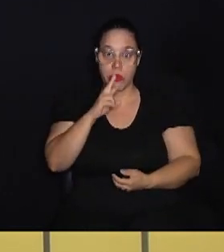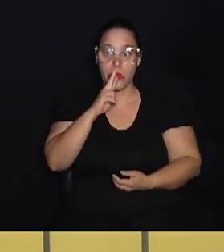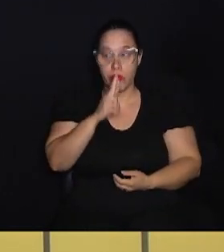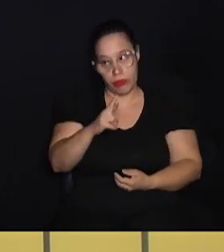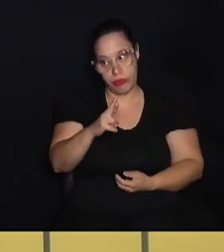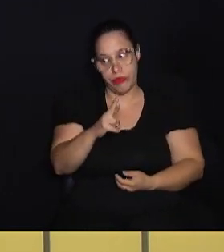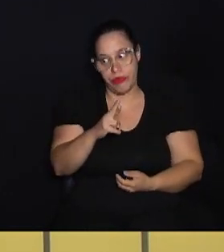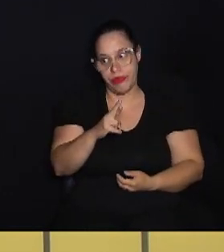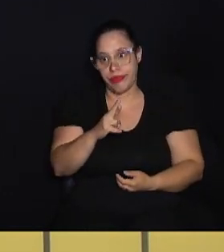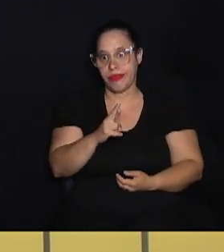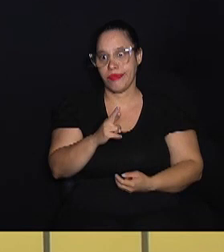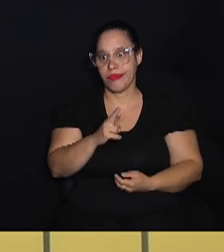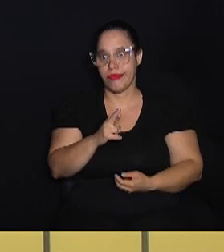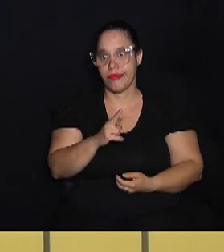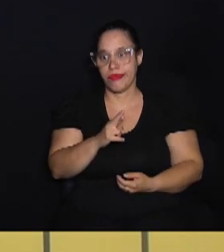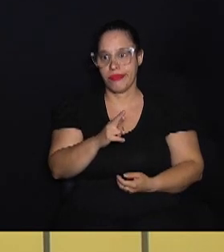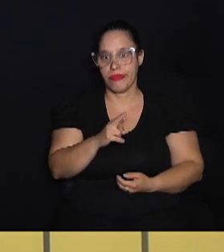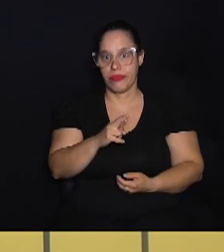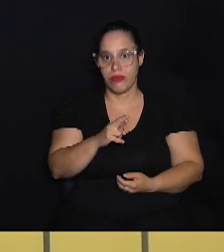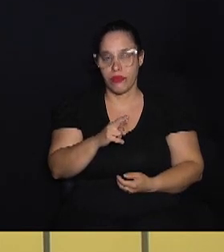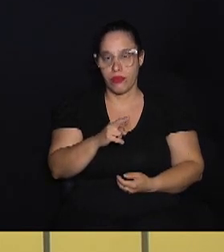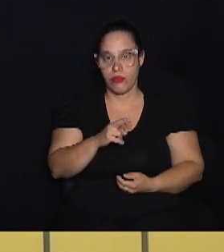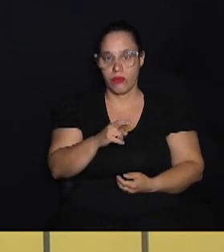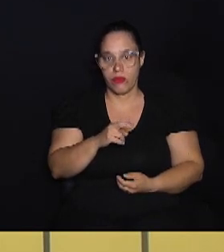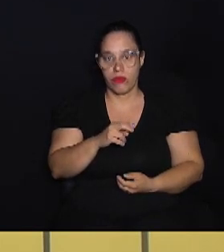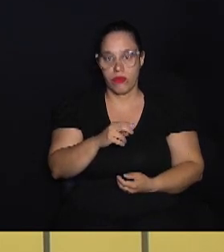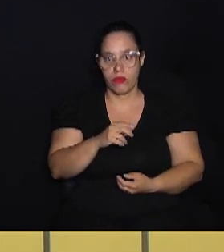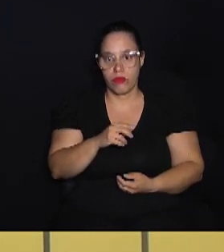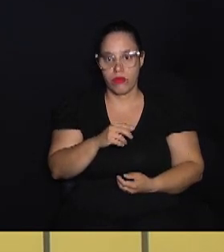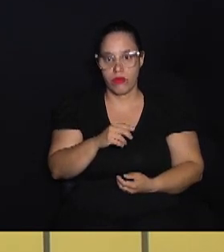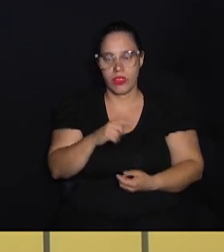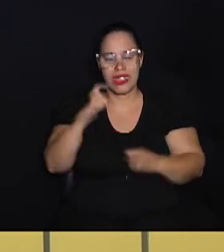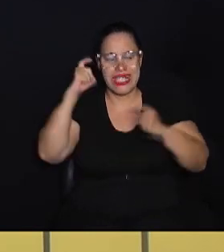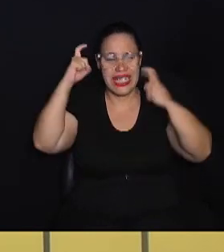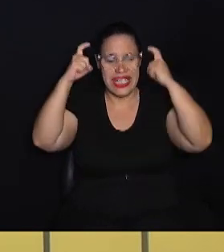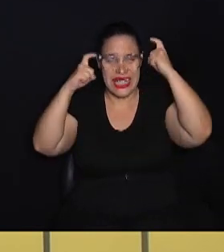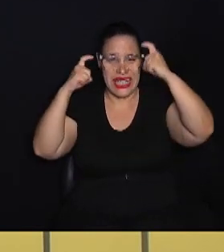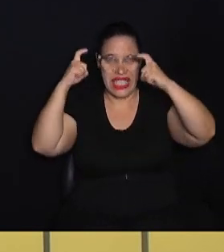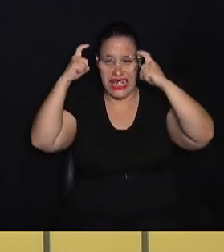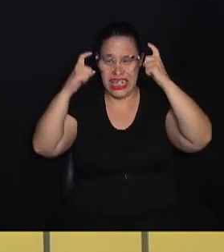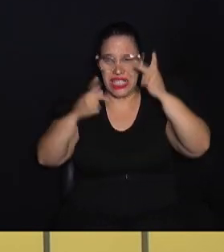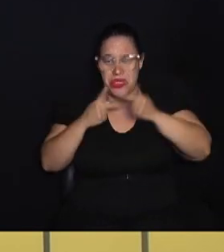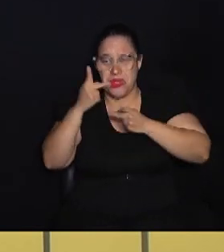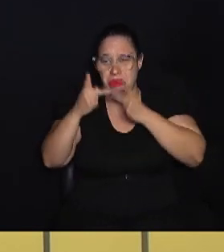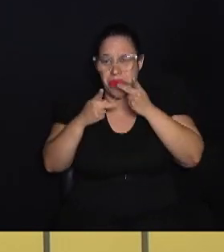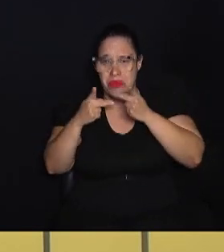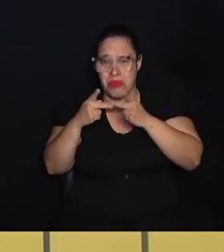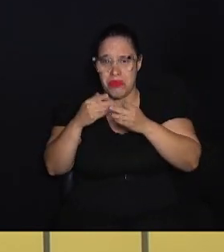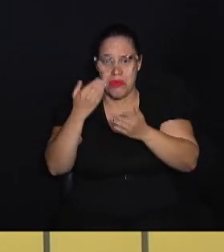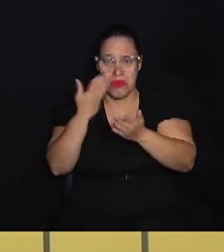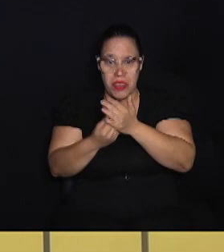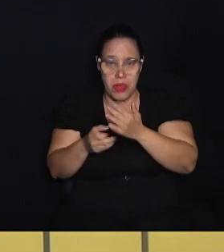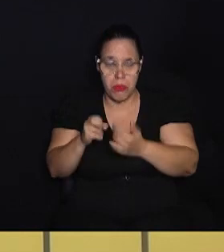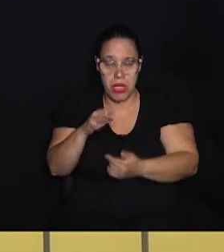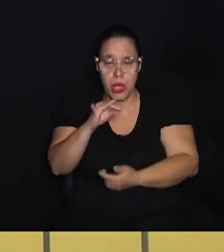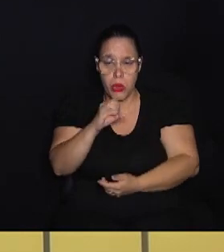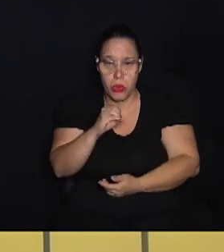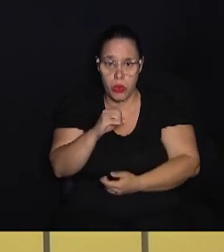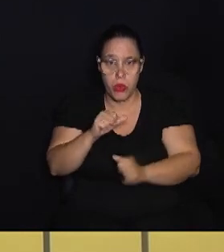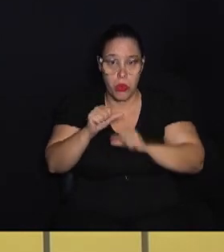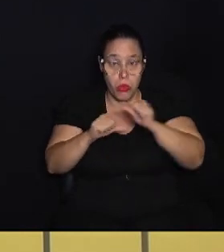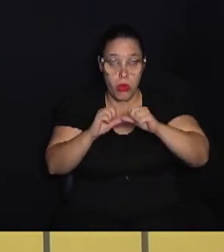soluções, né? Eu sempre fico muito preocupada quando a gente está falando de perda de biodiversidade, de